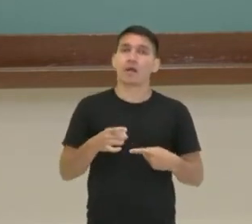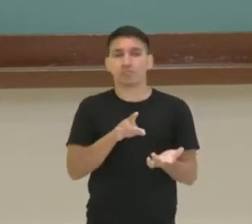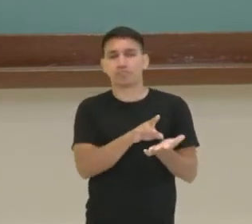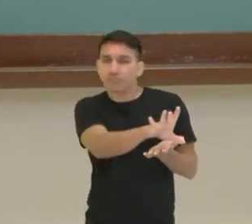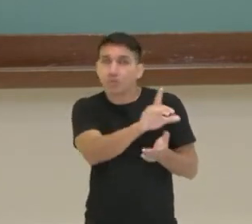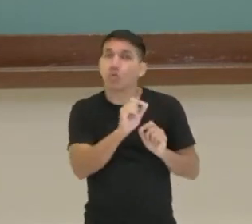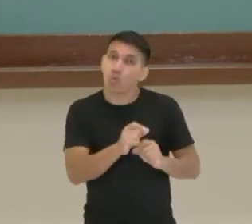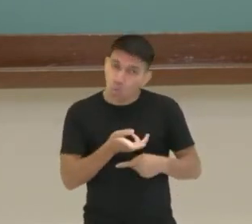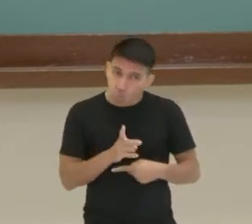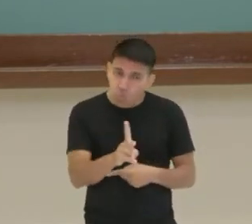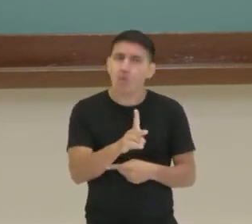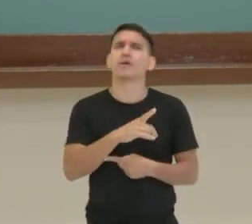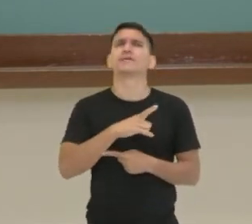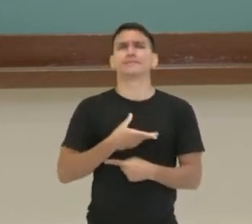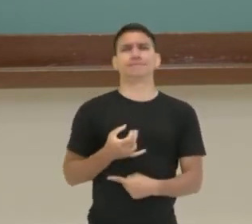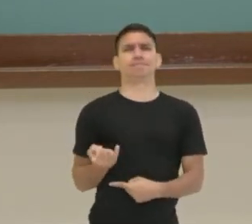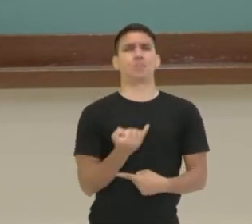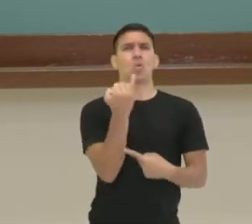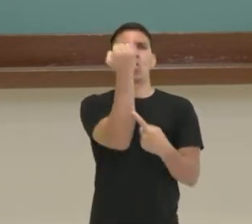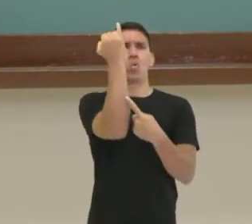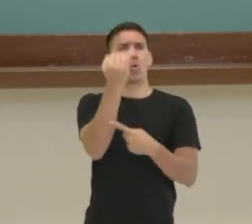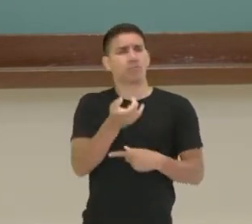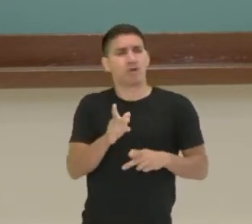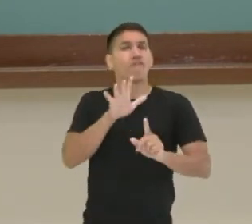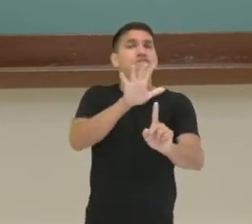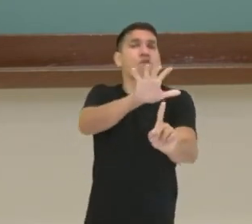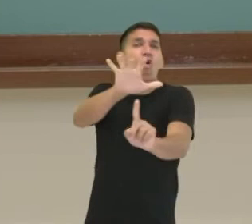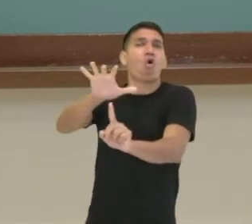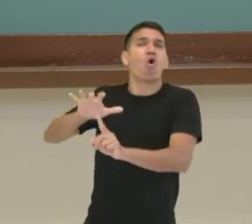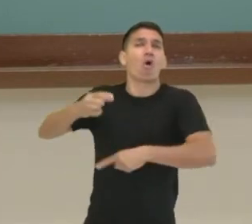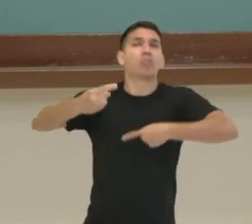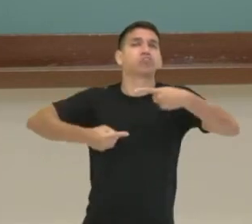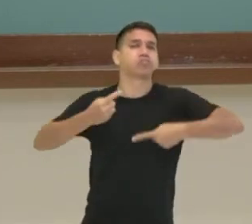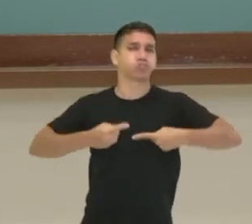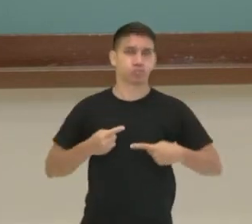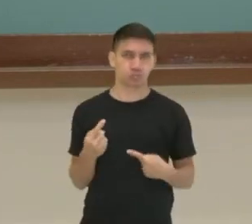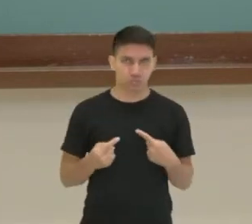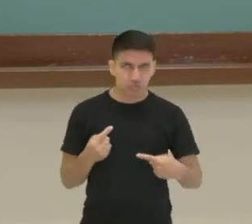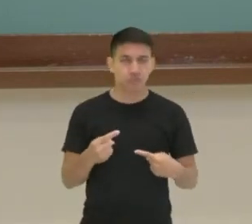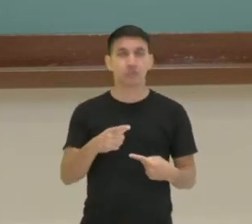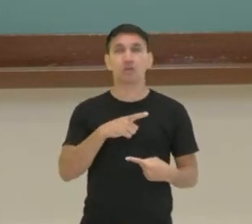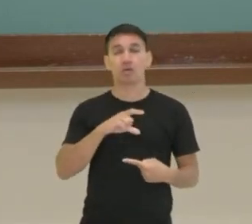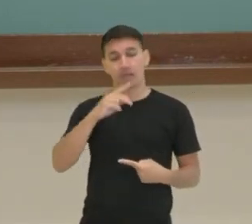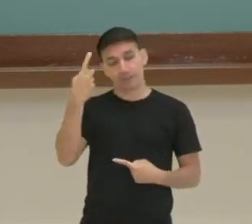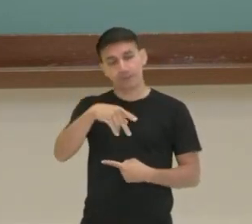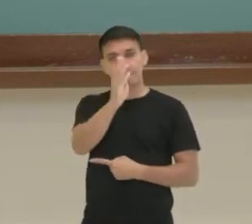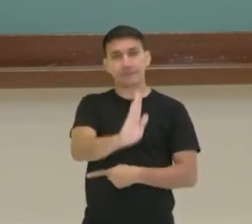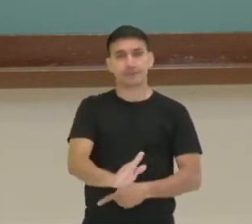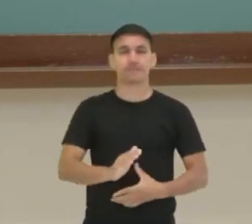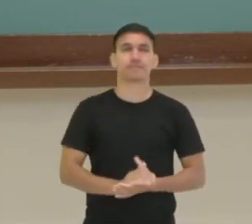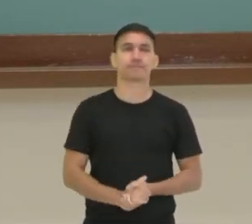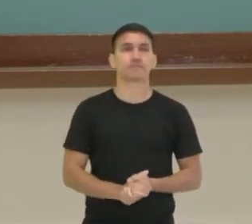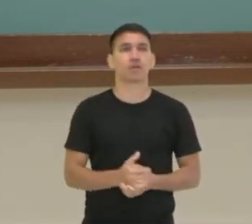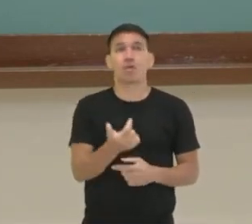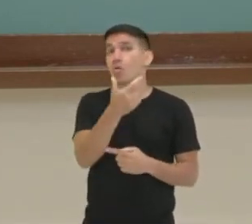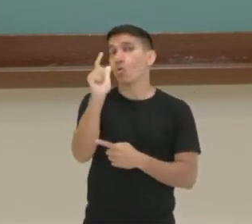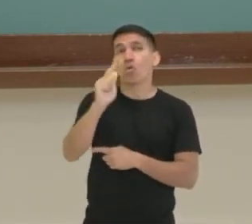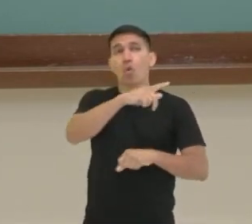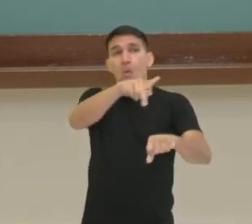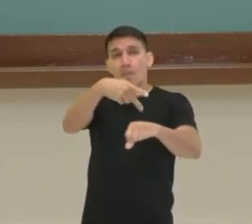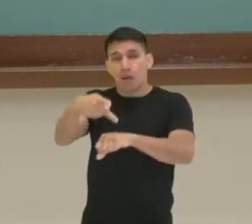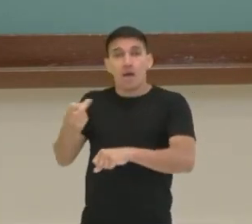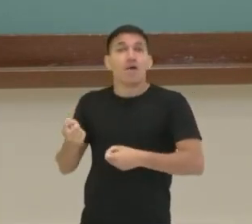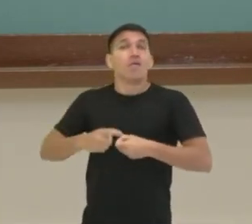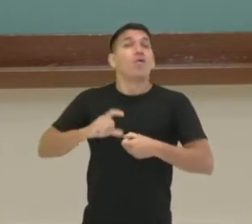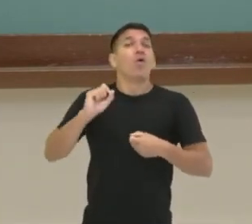ele ainda tinha uma importância política muito grande, uma influência política muito grande no Brasil. Outros partidos vão retornar.